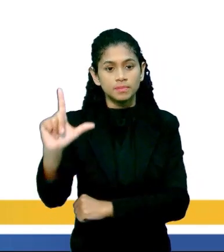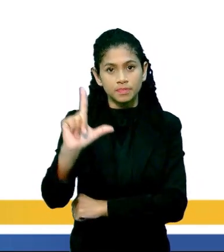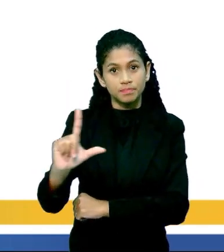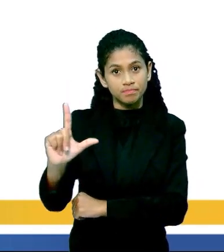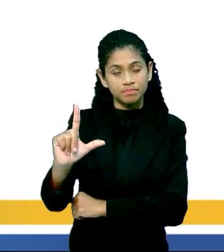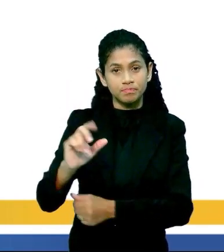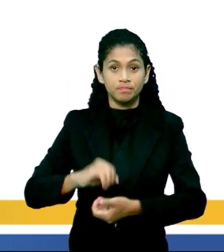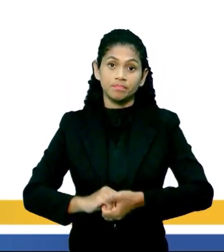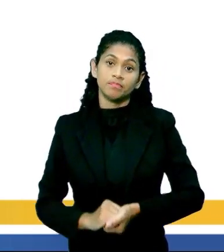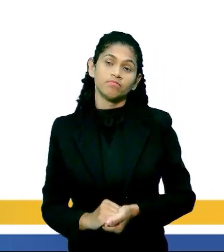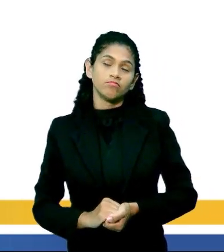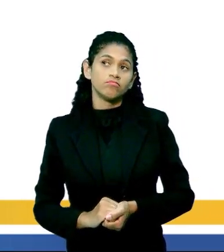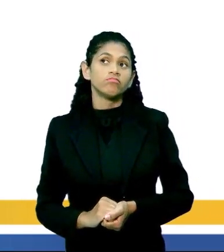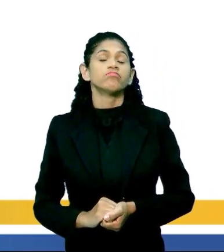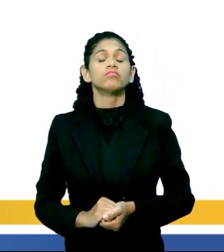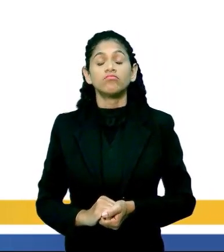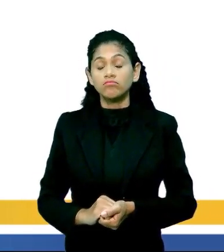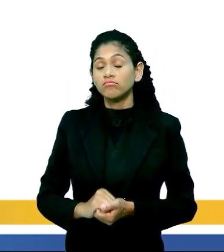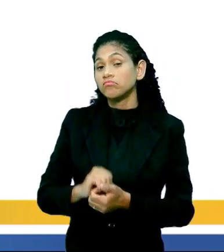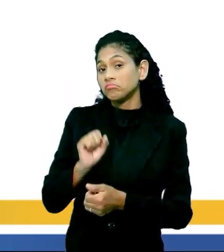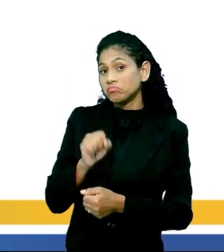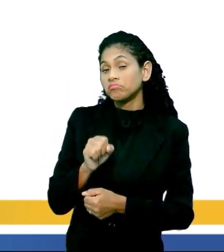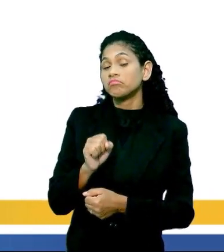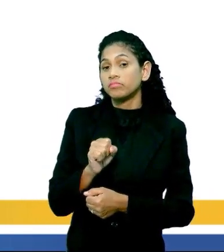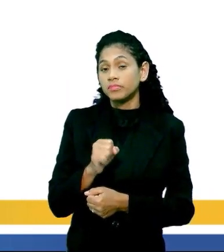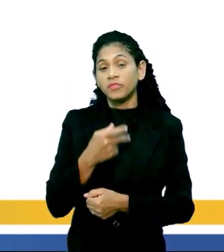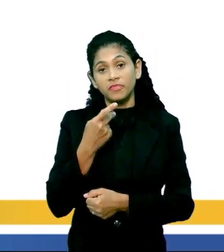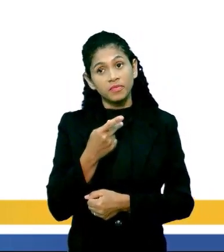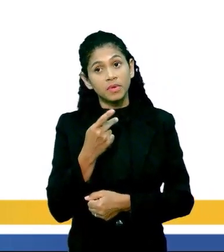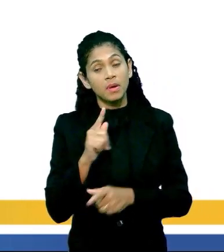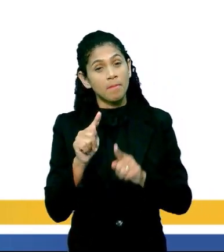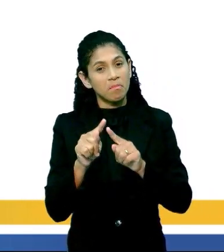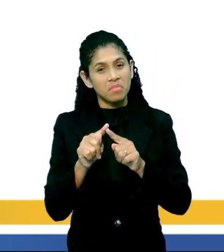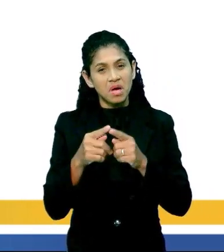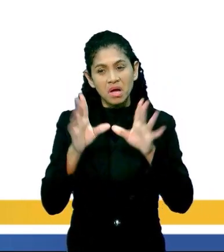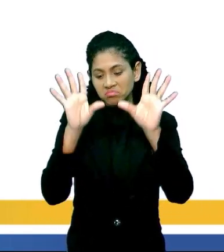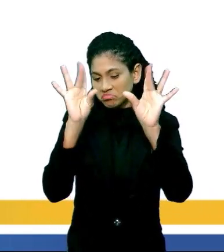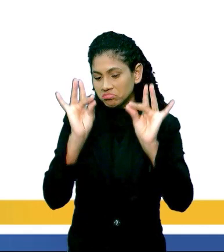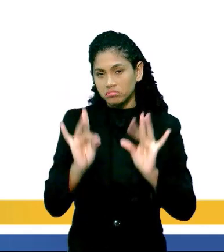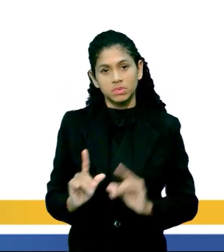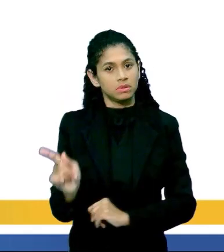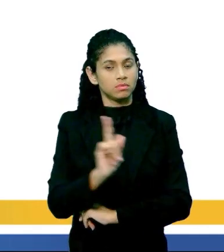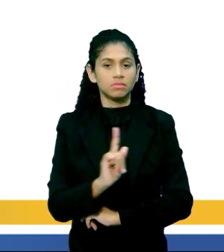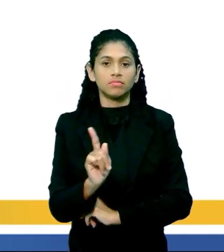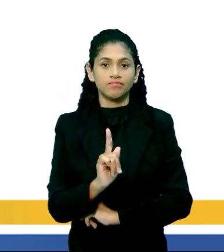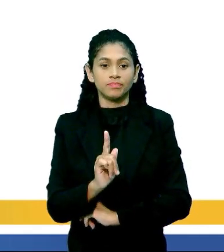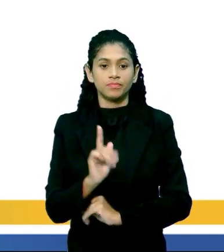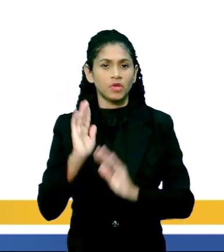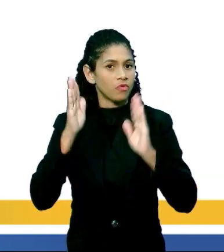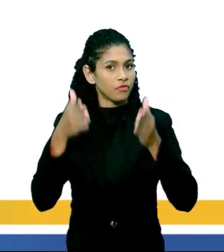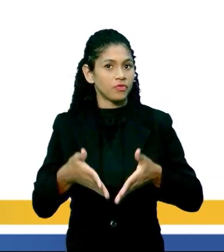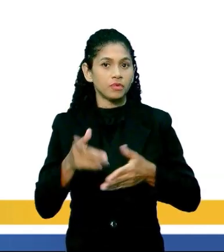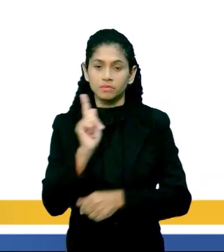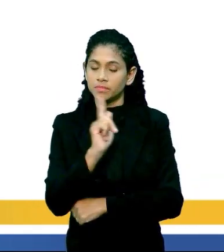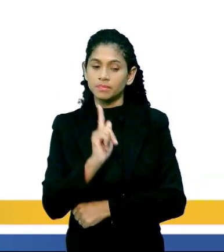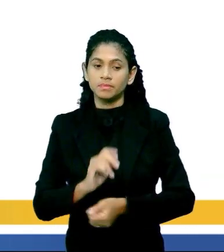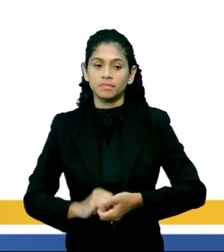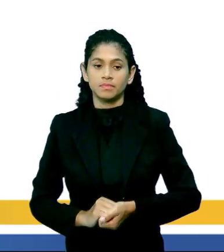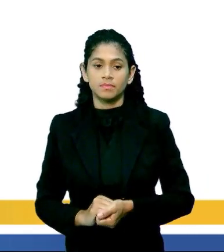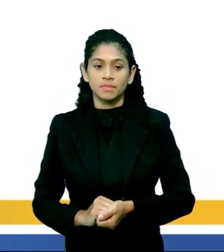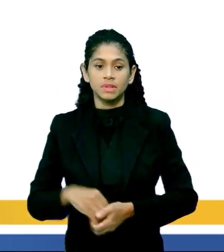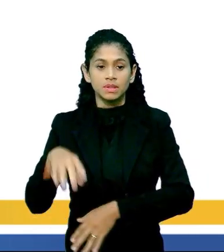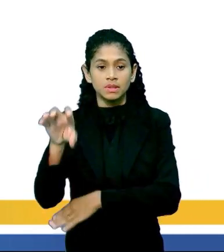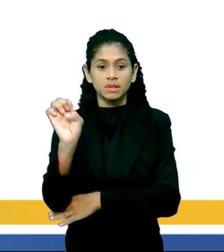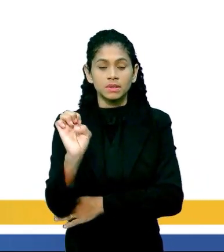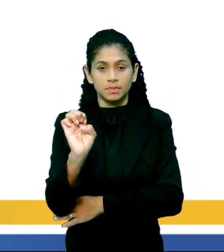literatura. Ele trata, inclusive, da origem, mas não detalha e também não traz como foco. E a letra E ou